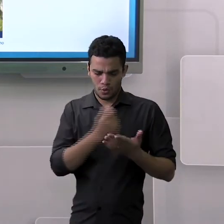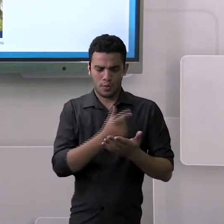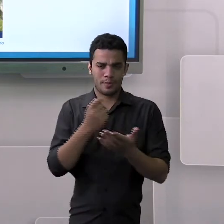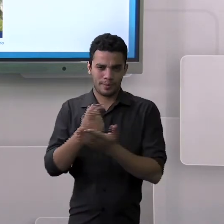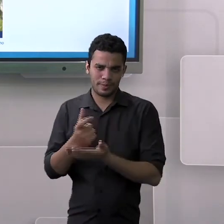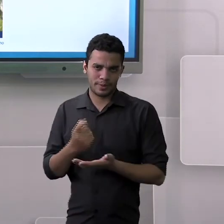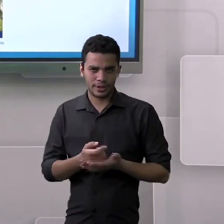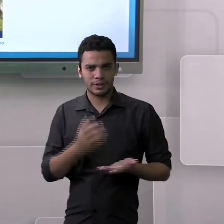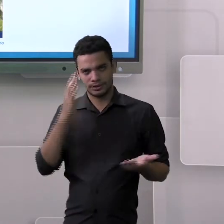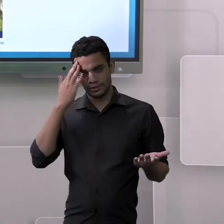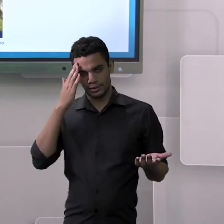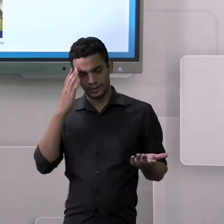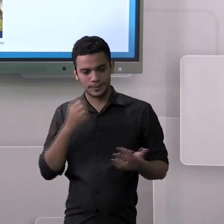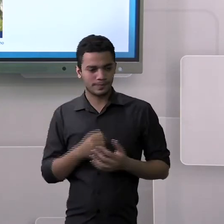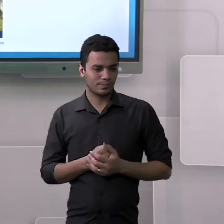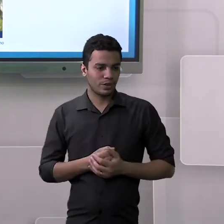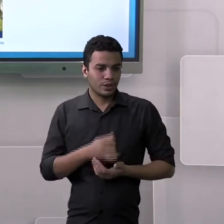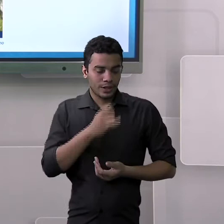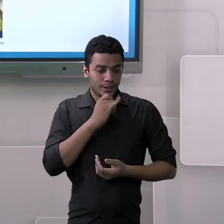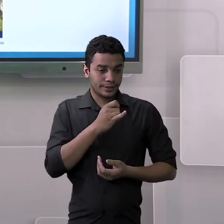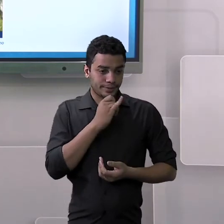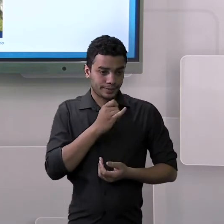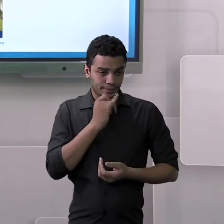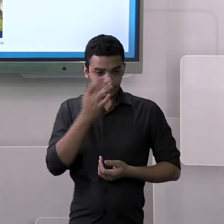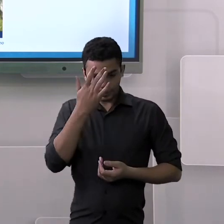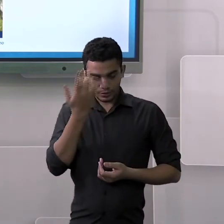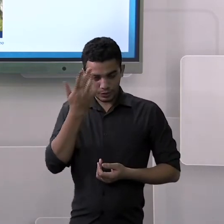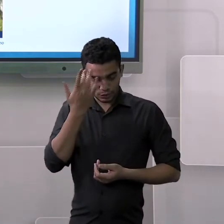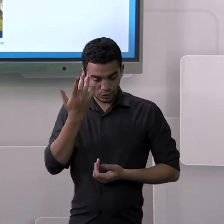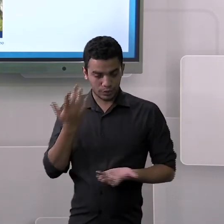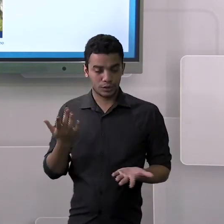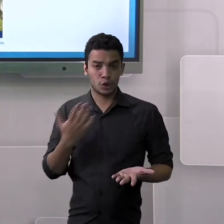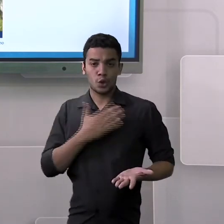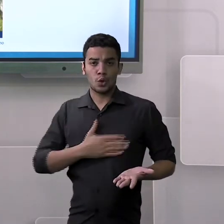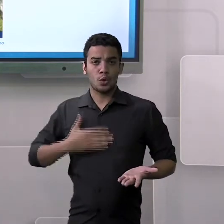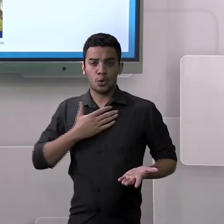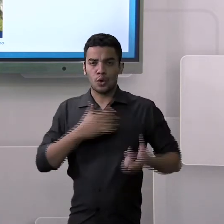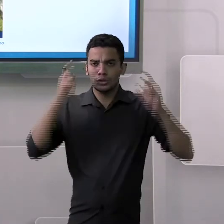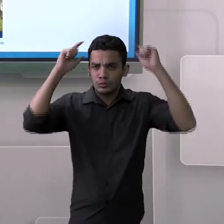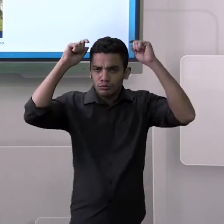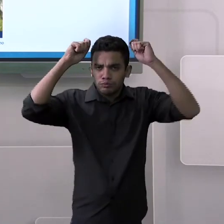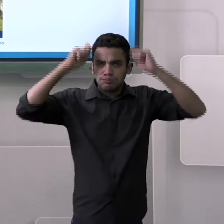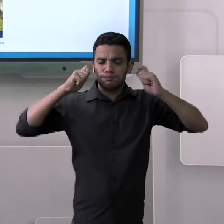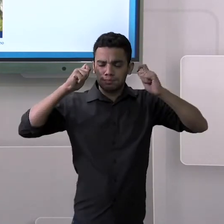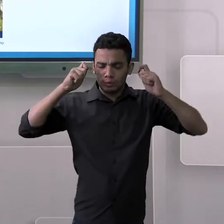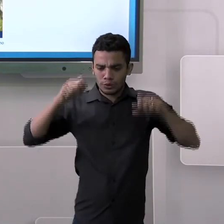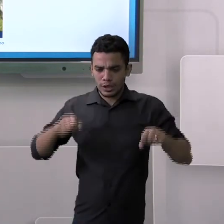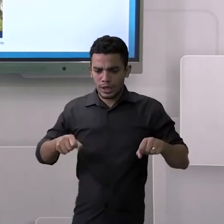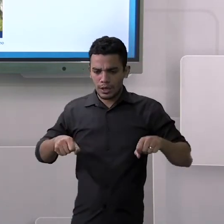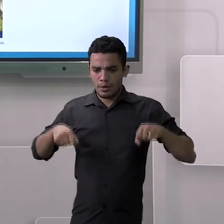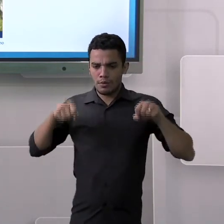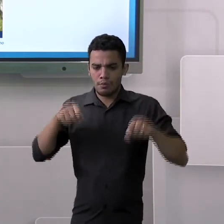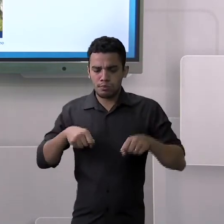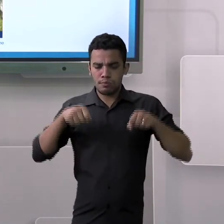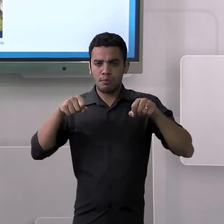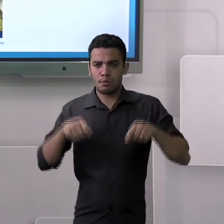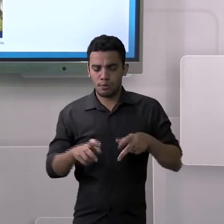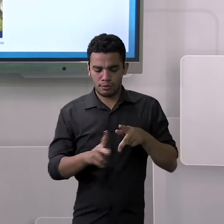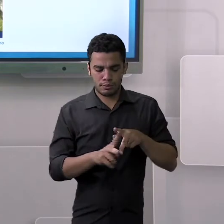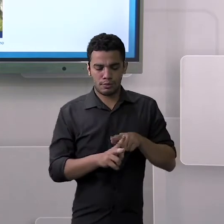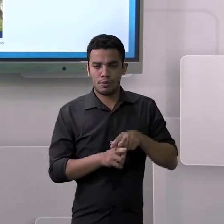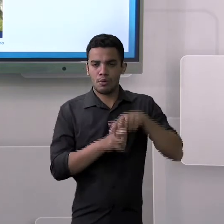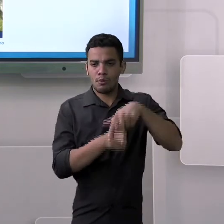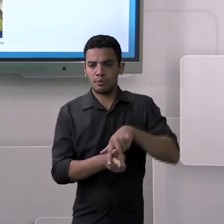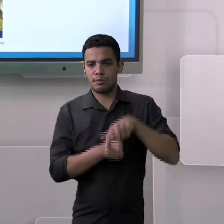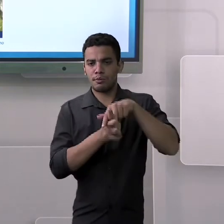que gostam de artigos country, chapéu, bota, aquele cinto. Lembra lá não